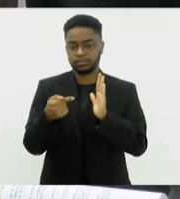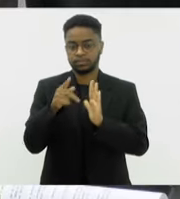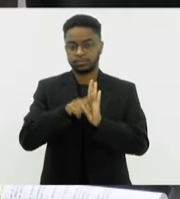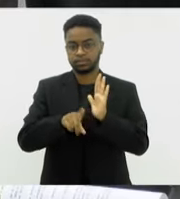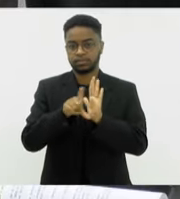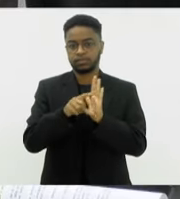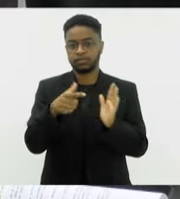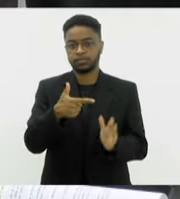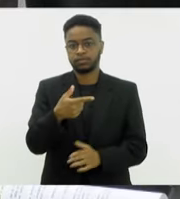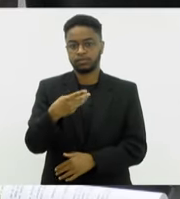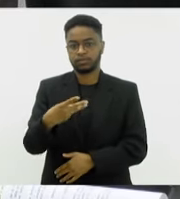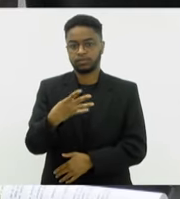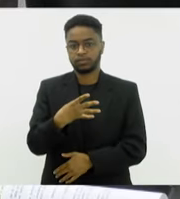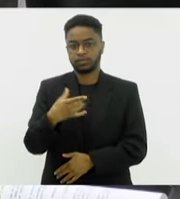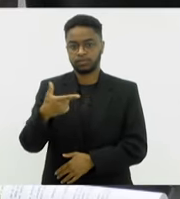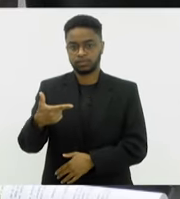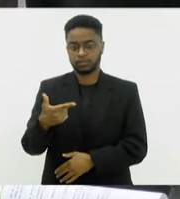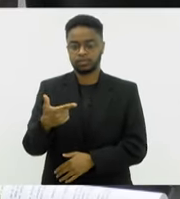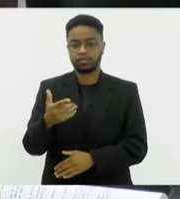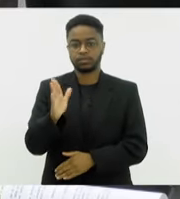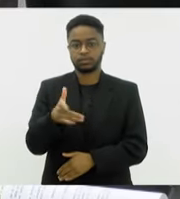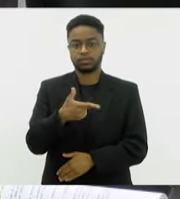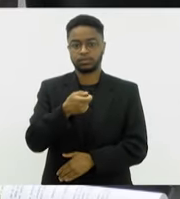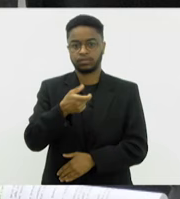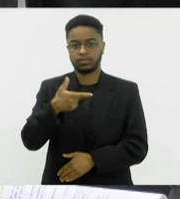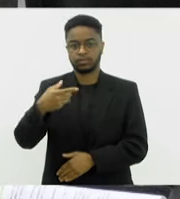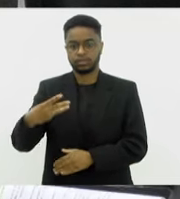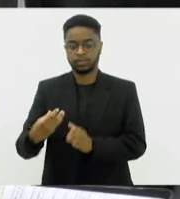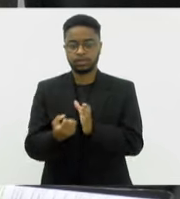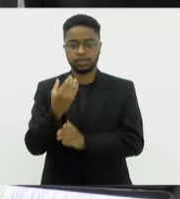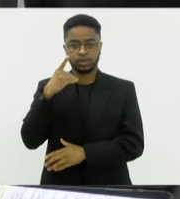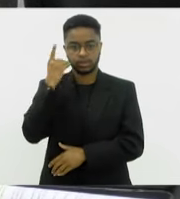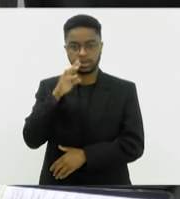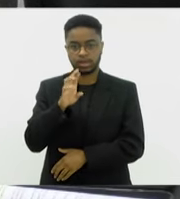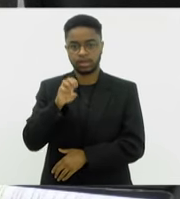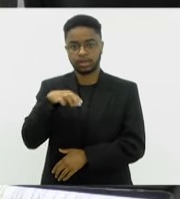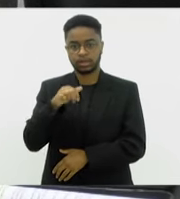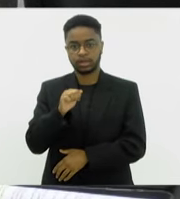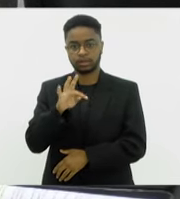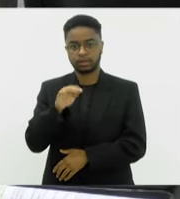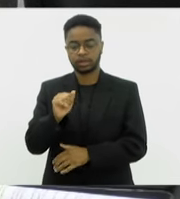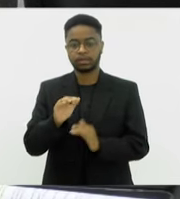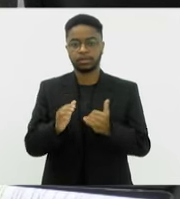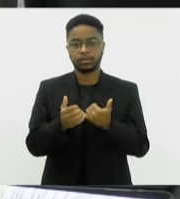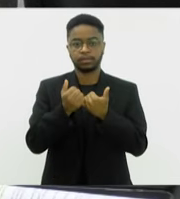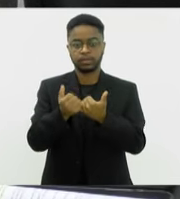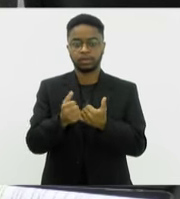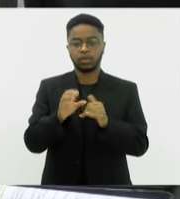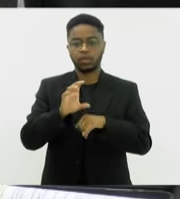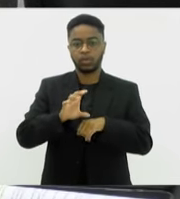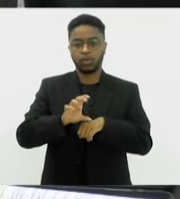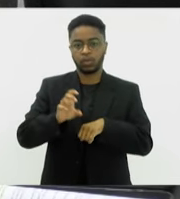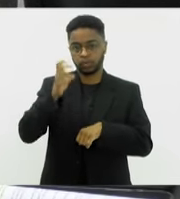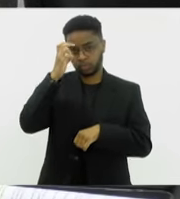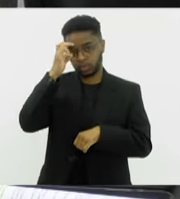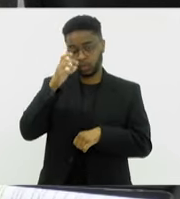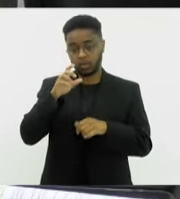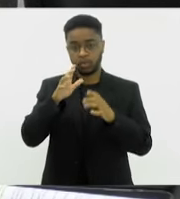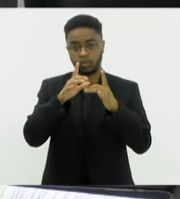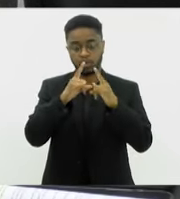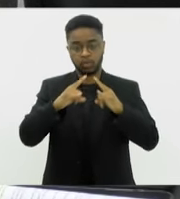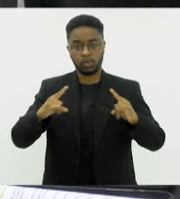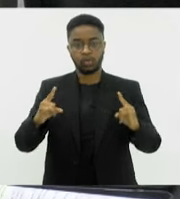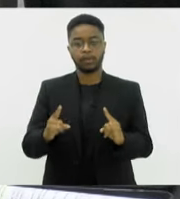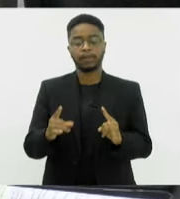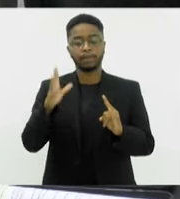de lei 2342 de 23, de autoria do deputado Renato Machado, que declara como patrimônio material, cultural e artístico do Estado do Rio de Janeiro a lona cultural Marielle Franco,